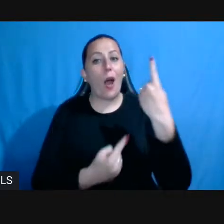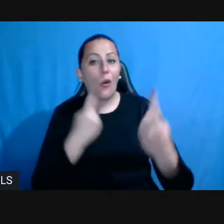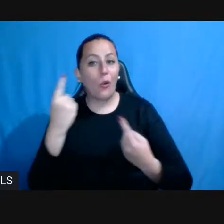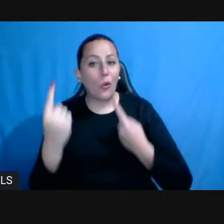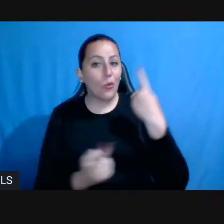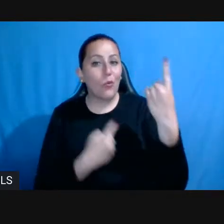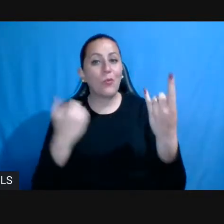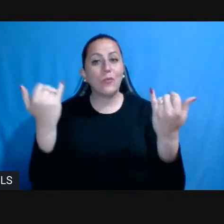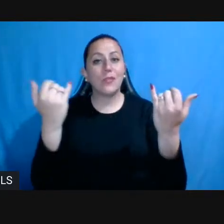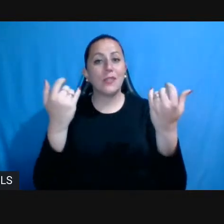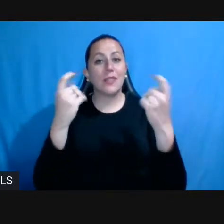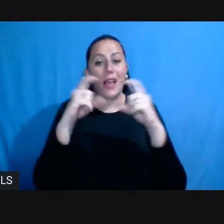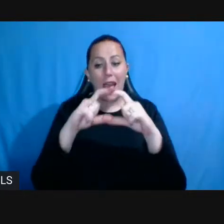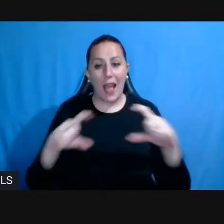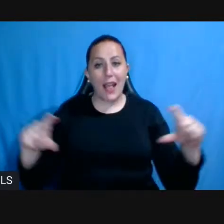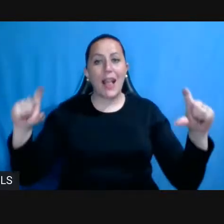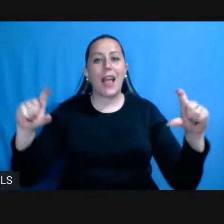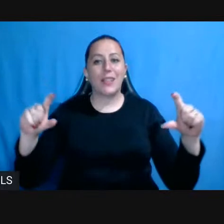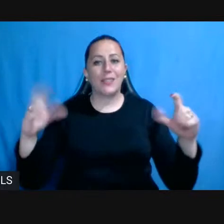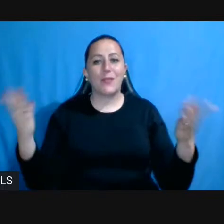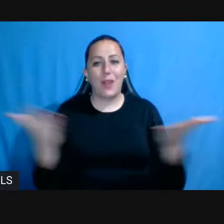para esse início.